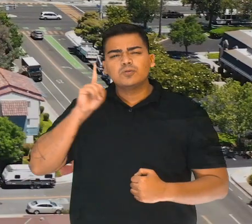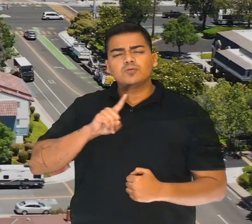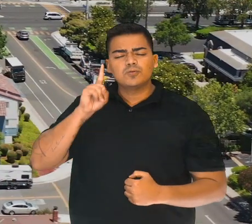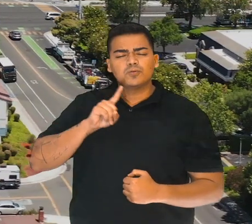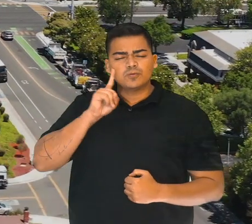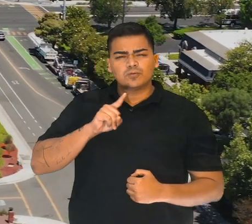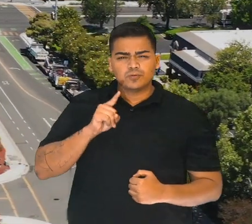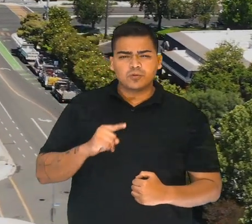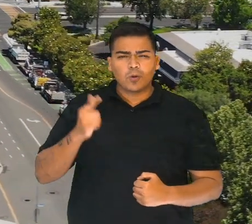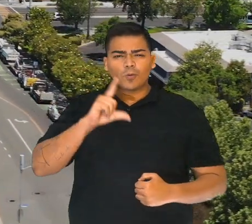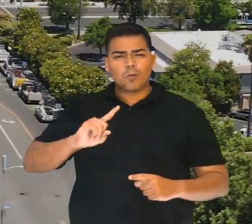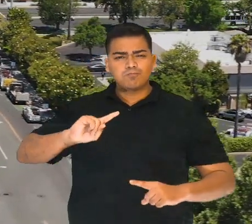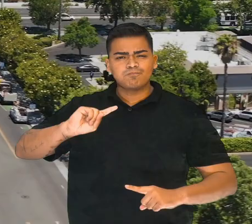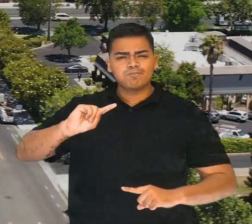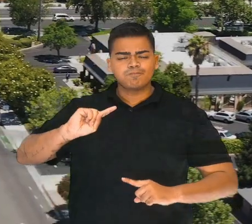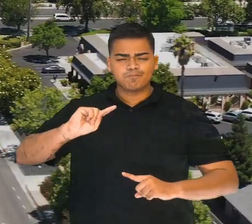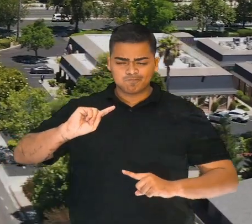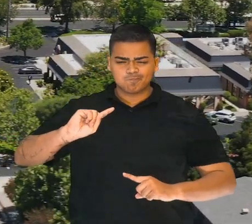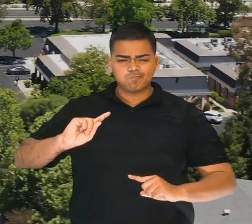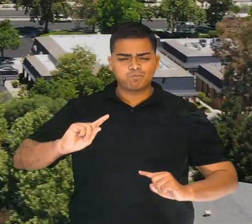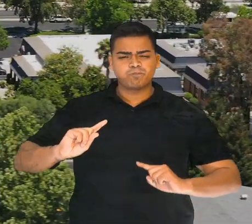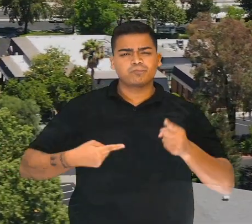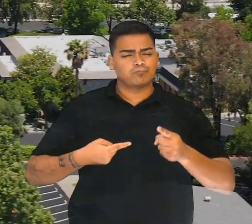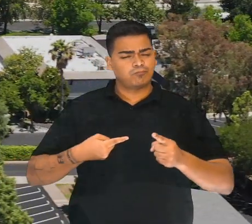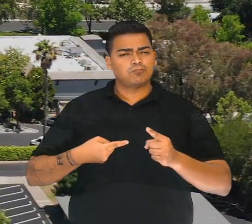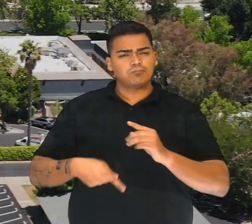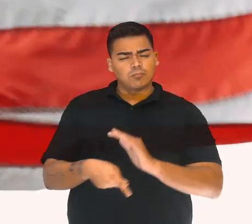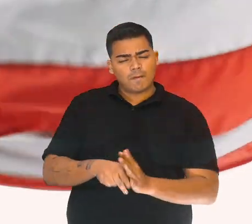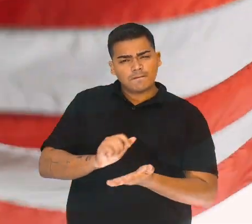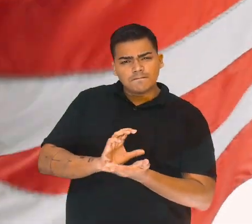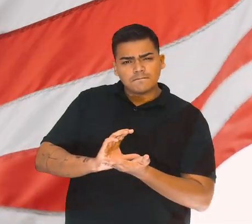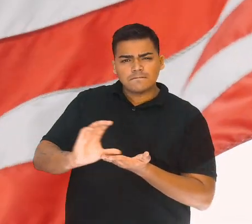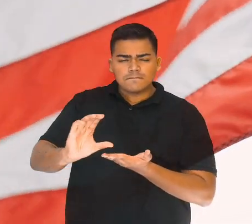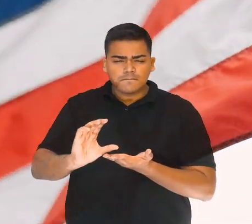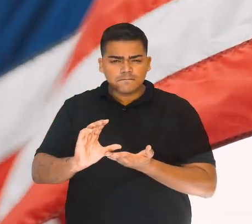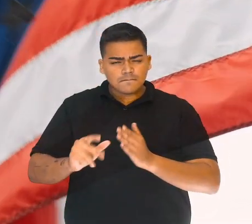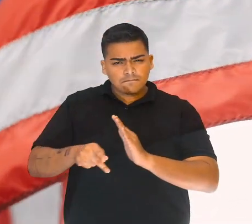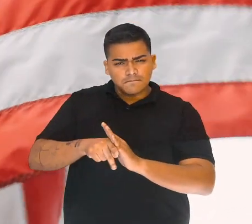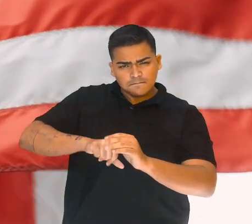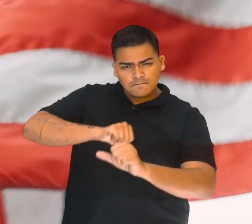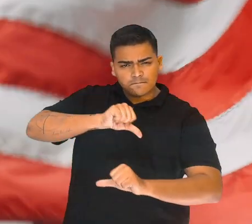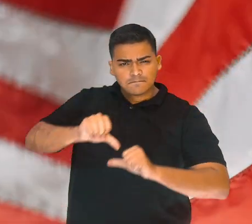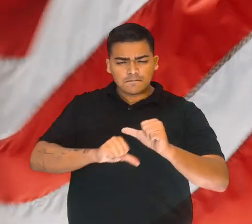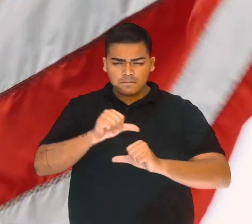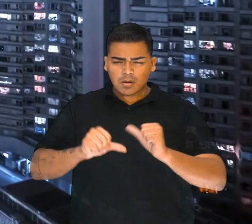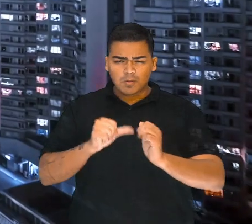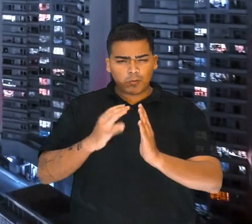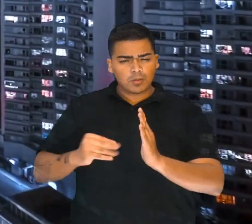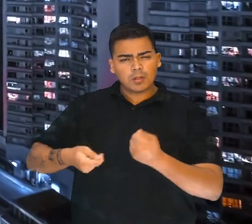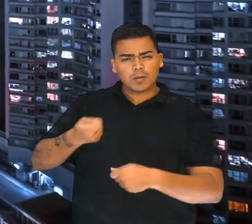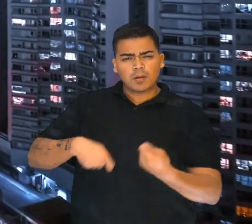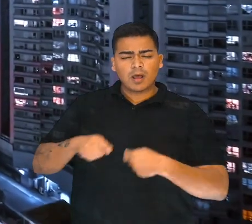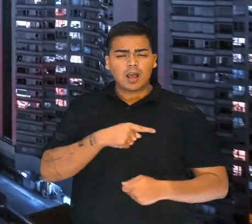Nos Estados Unidos, eles revolucionaram os modelos de investimento de risco, que mudaram os modelos de negócio.